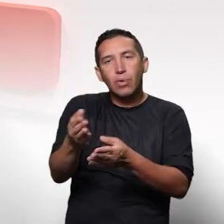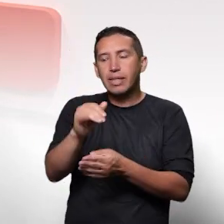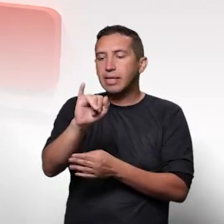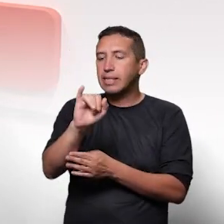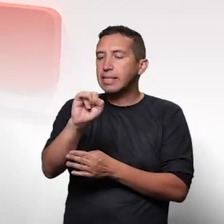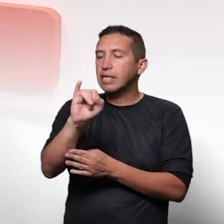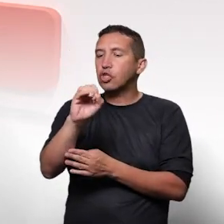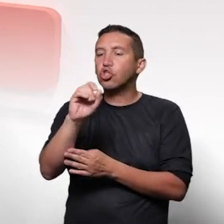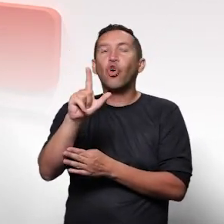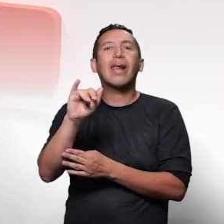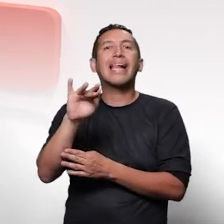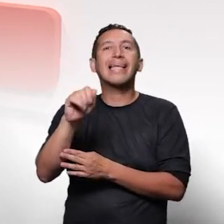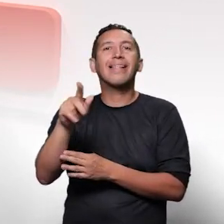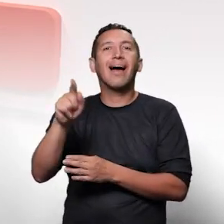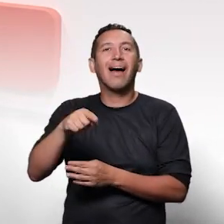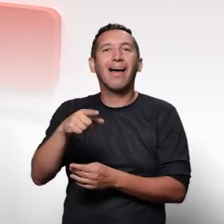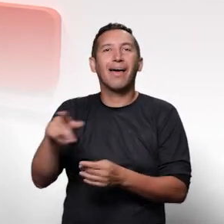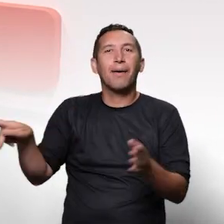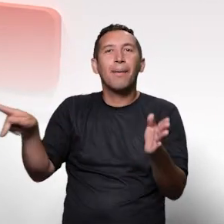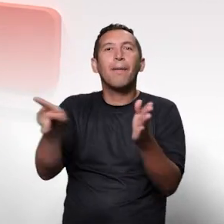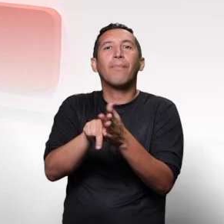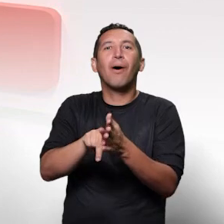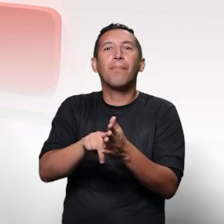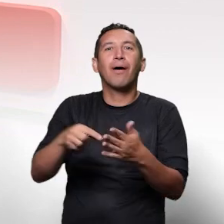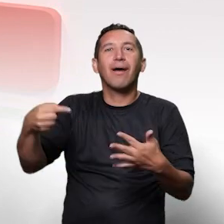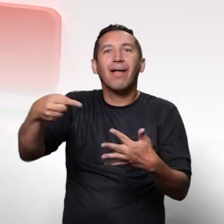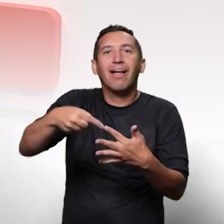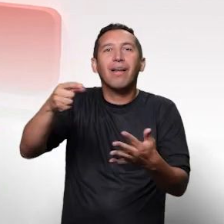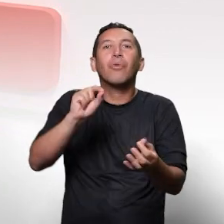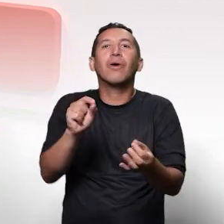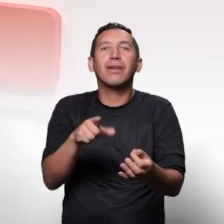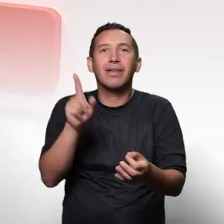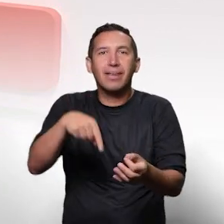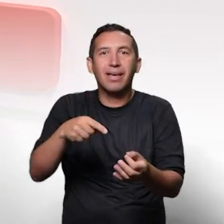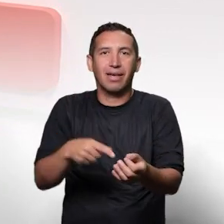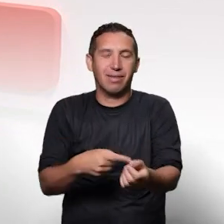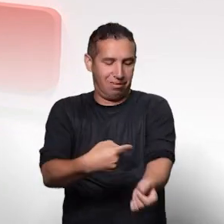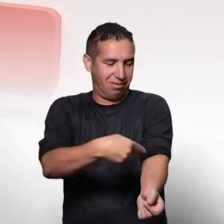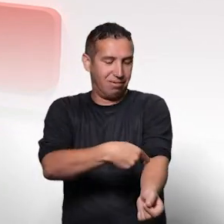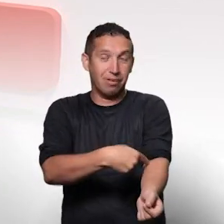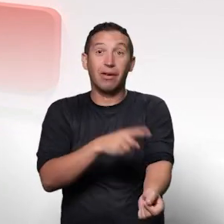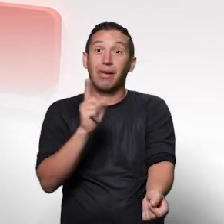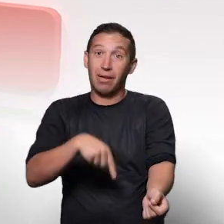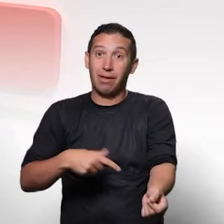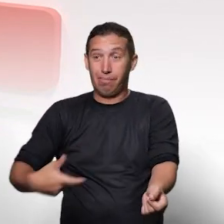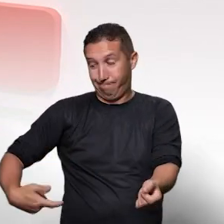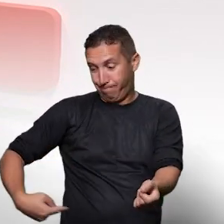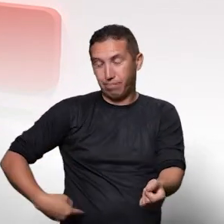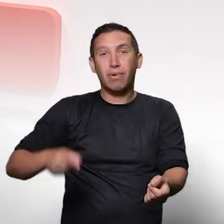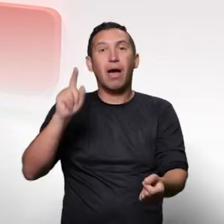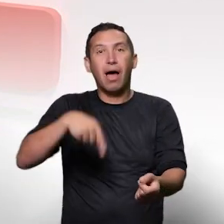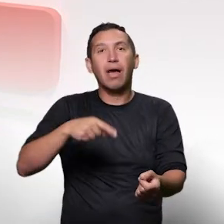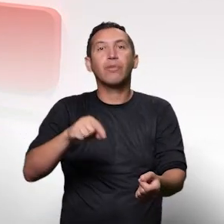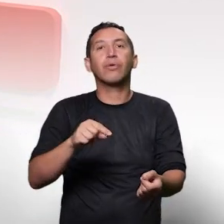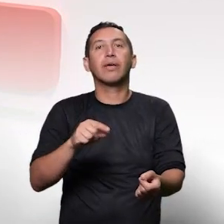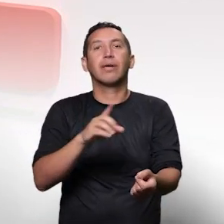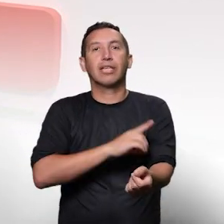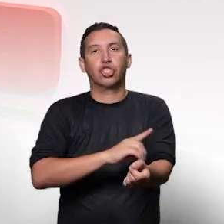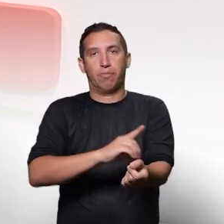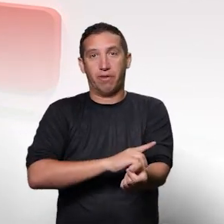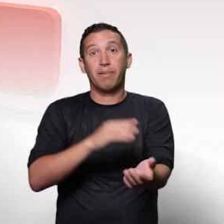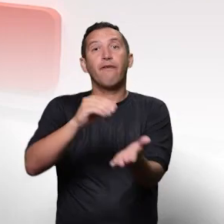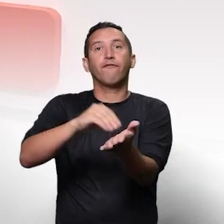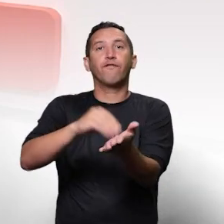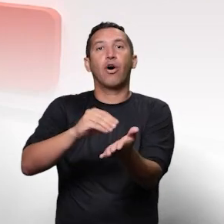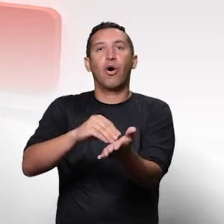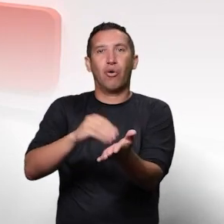insulina a portadores de diabetes Mas até hoje o MPF recebe inúmeras denúncias de falta de